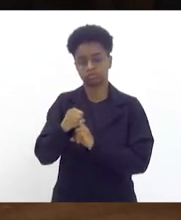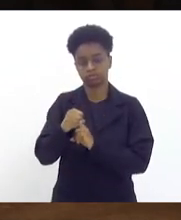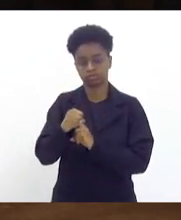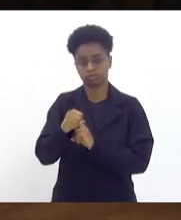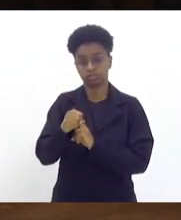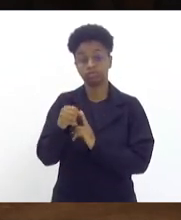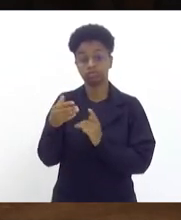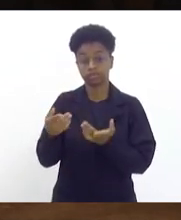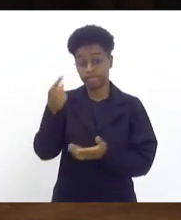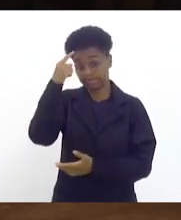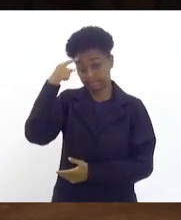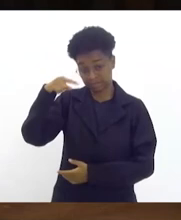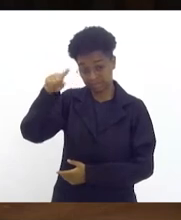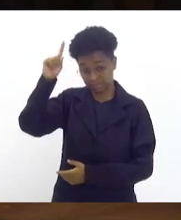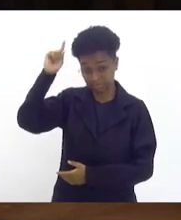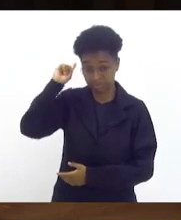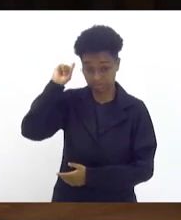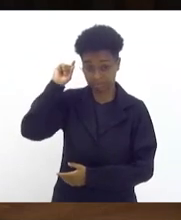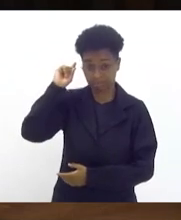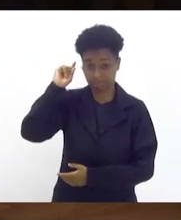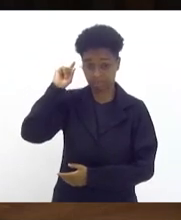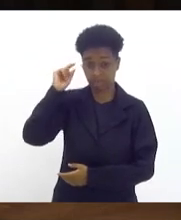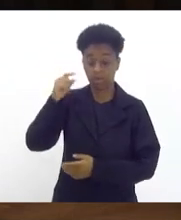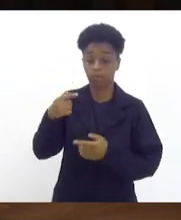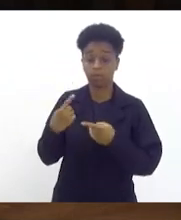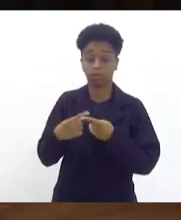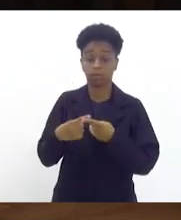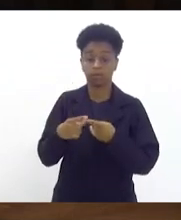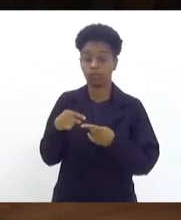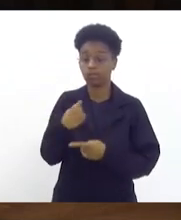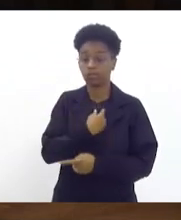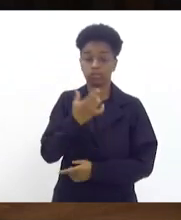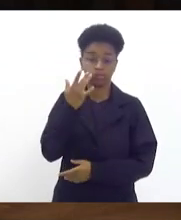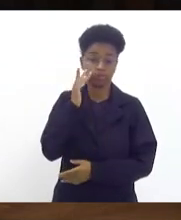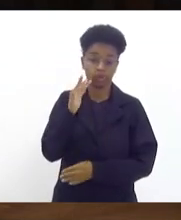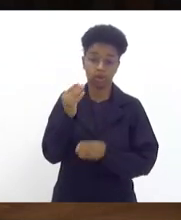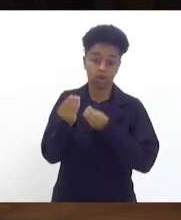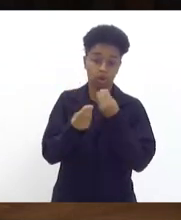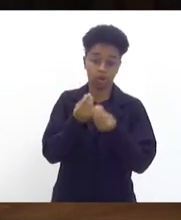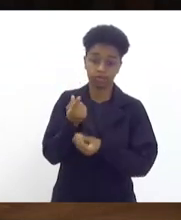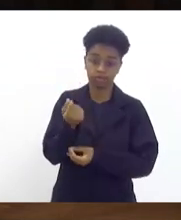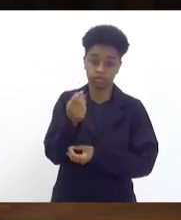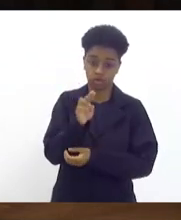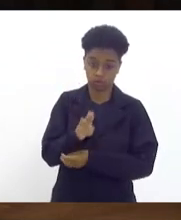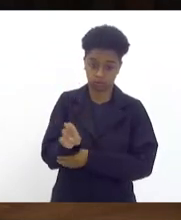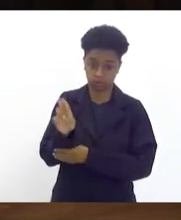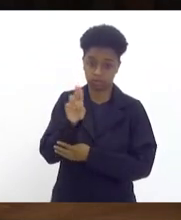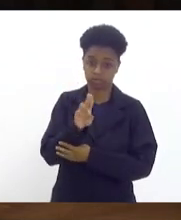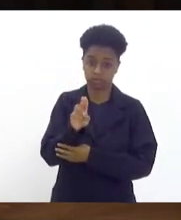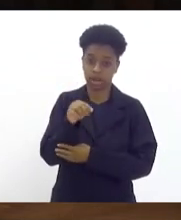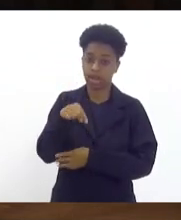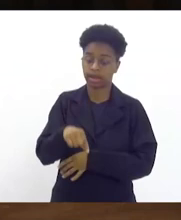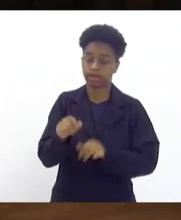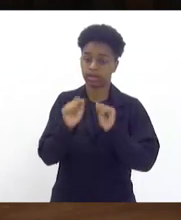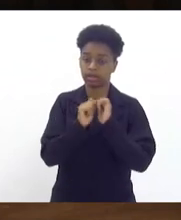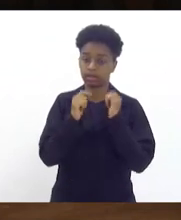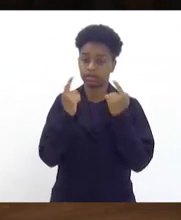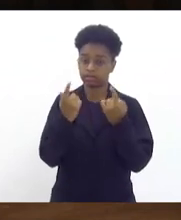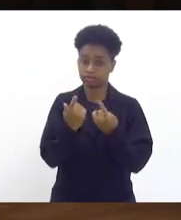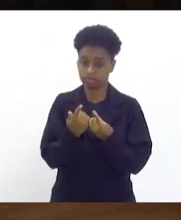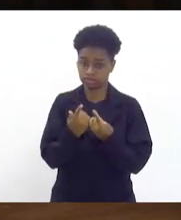e na semana passada por não sabermos como que esses recursos foram usados a led